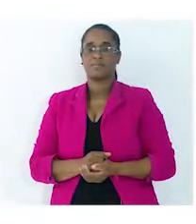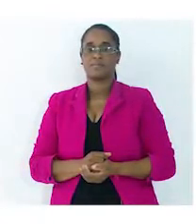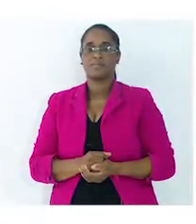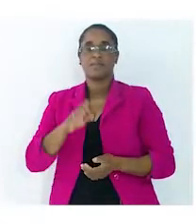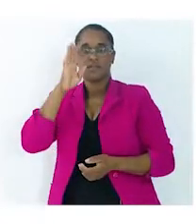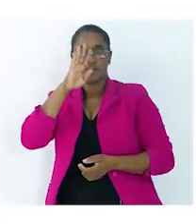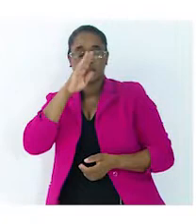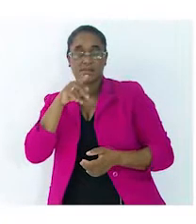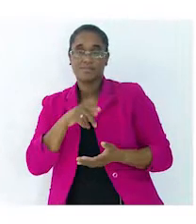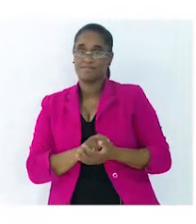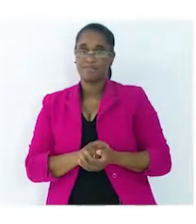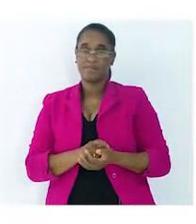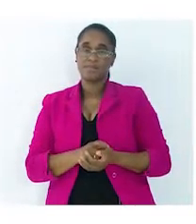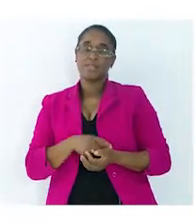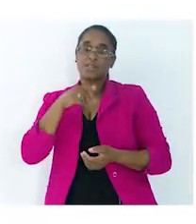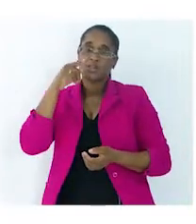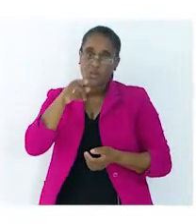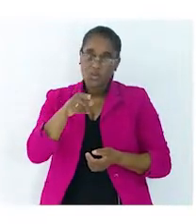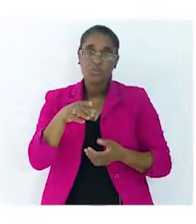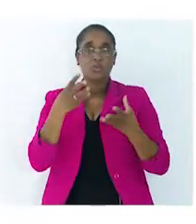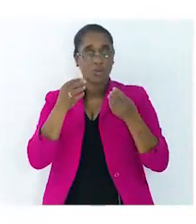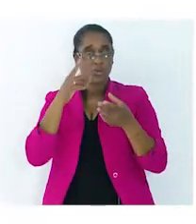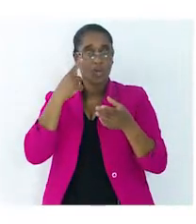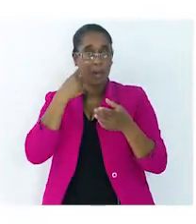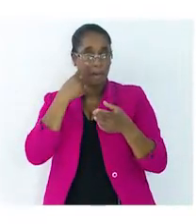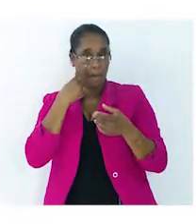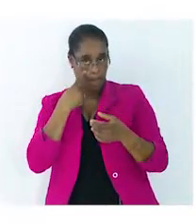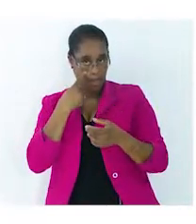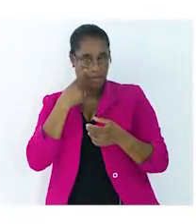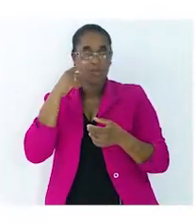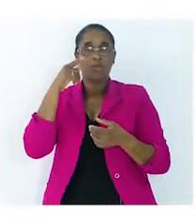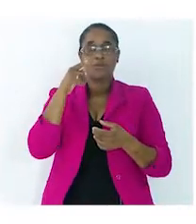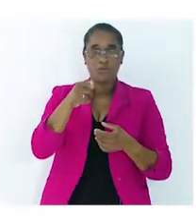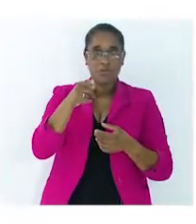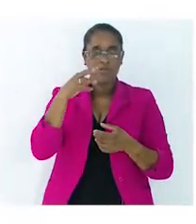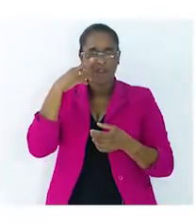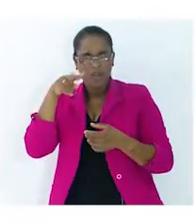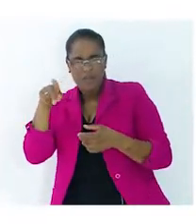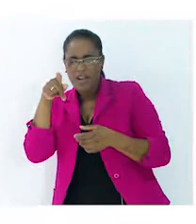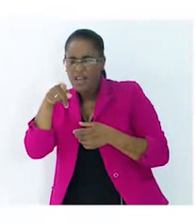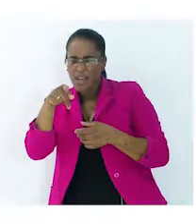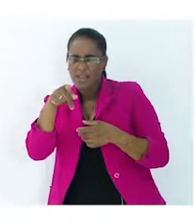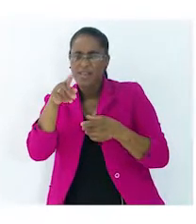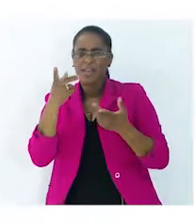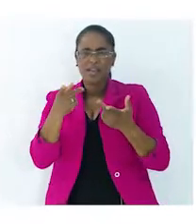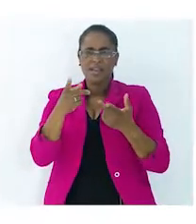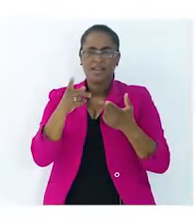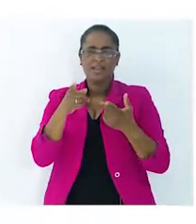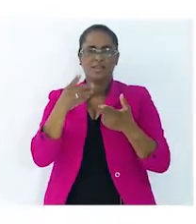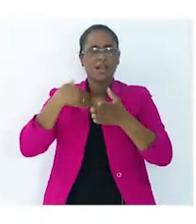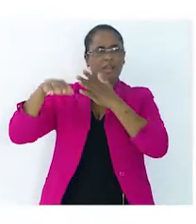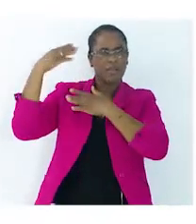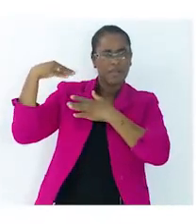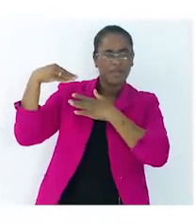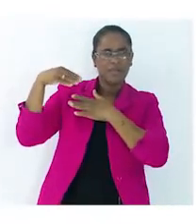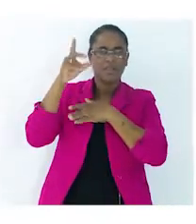Então, se fores muito bem espertinho, tu vais encontrar lá naquelas produções, as passagens,